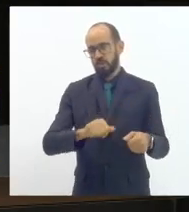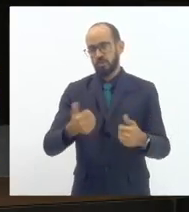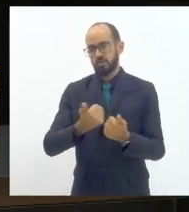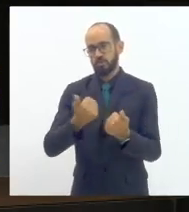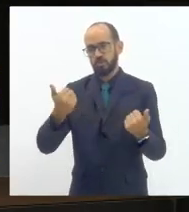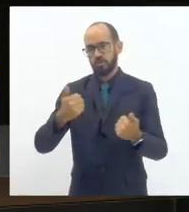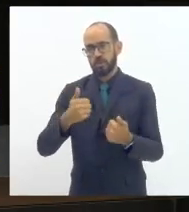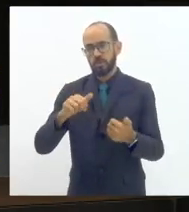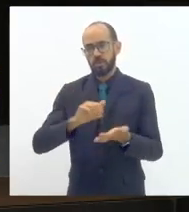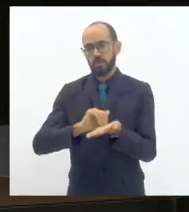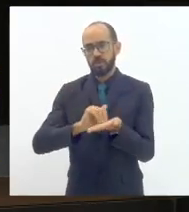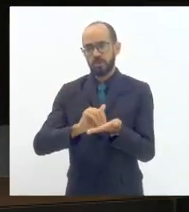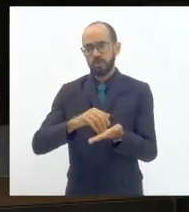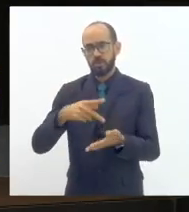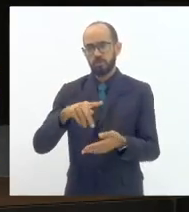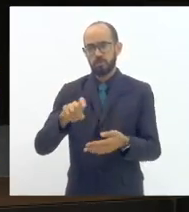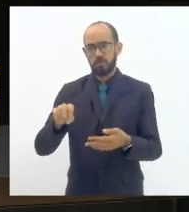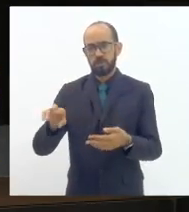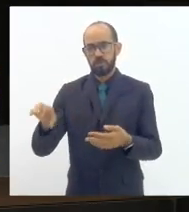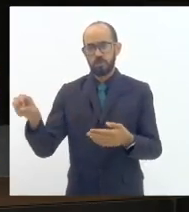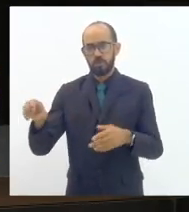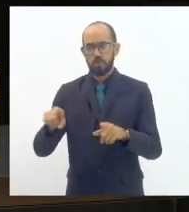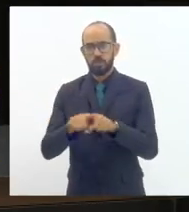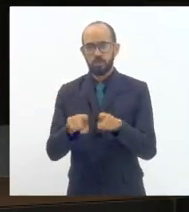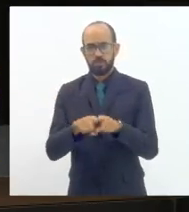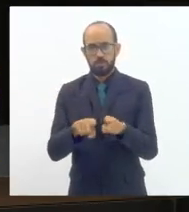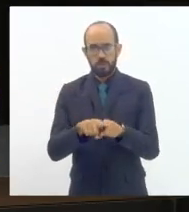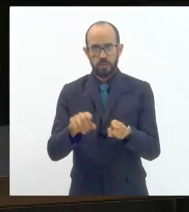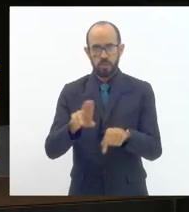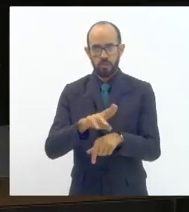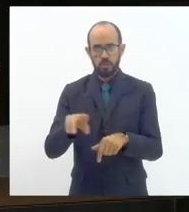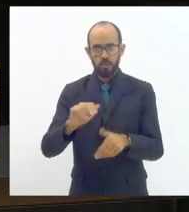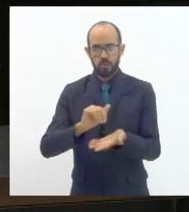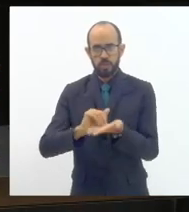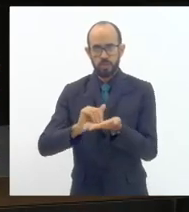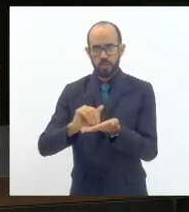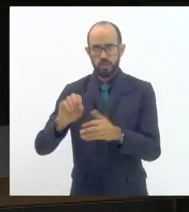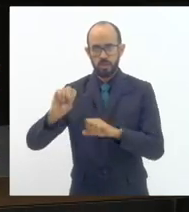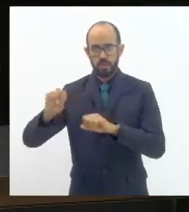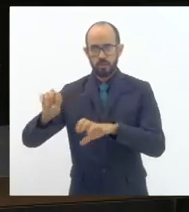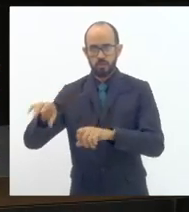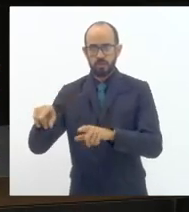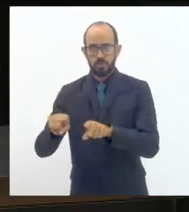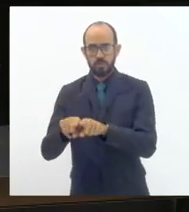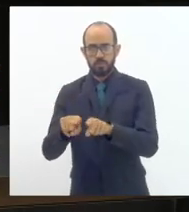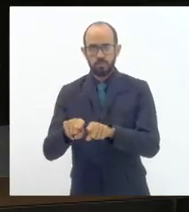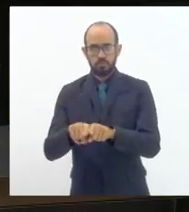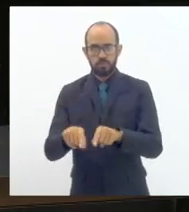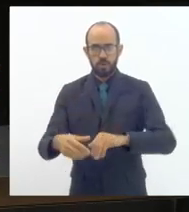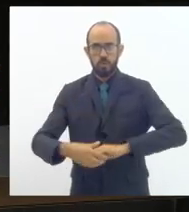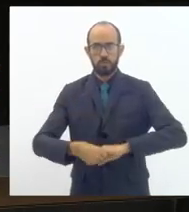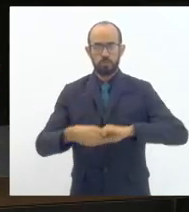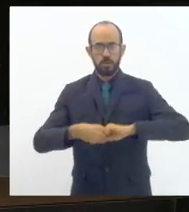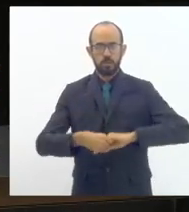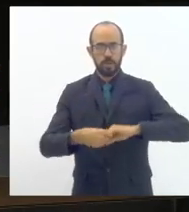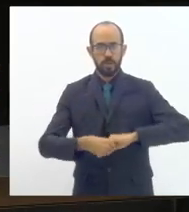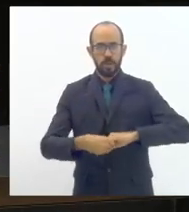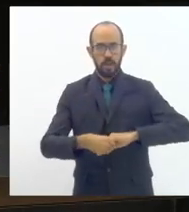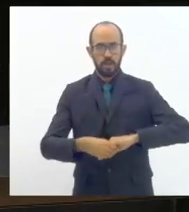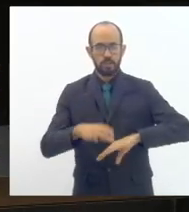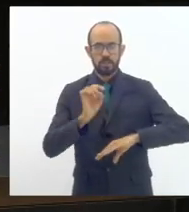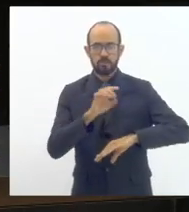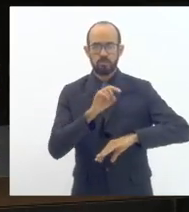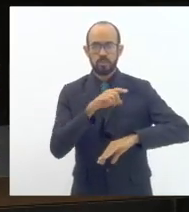Moraes. E em nome não somente da SEDUC, mas eu gostaria de saudar especialmente